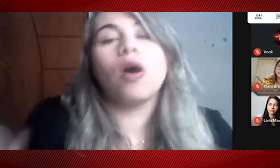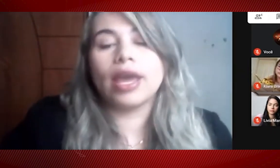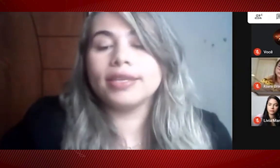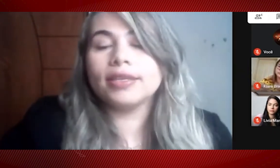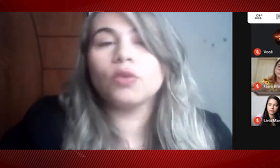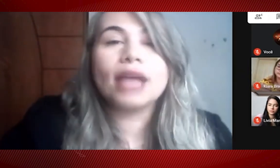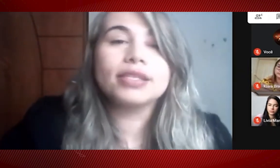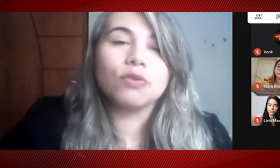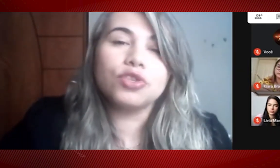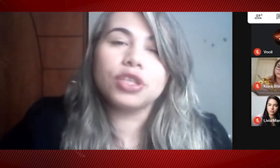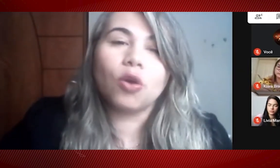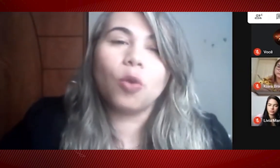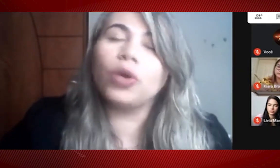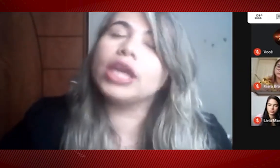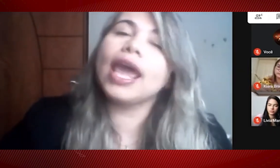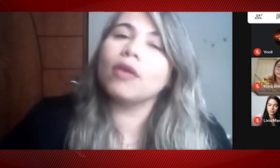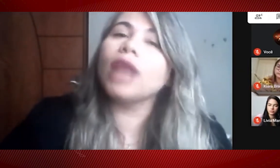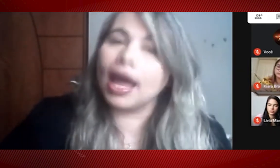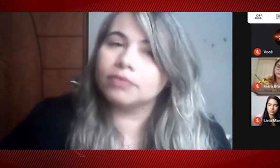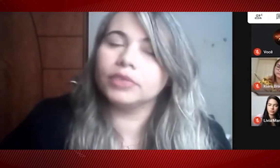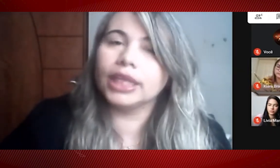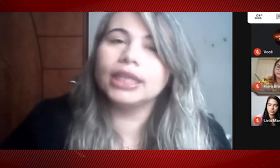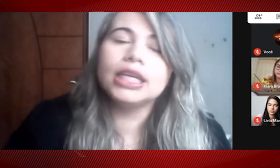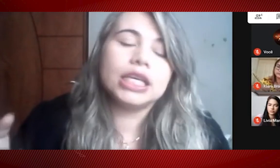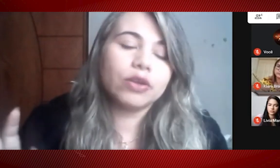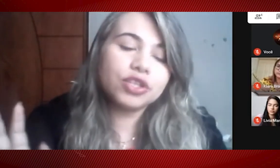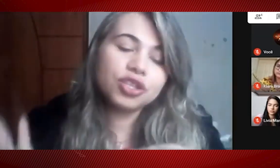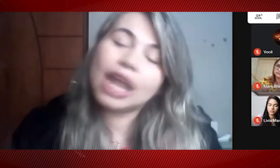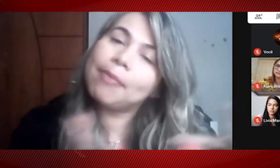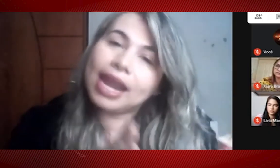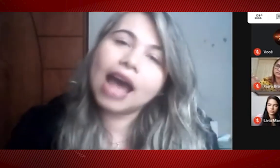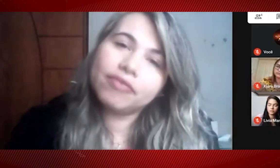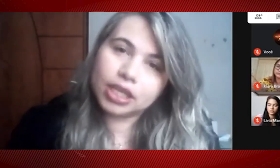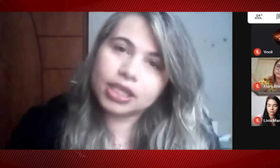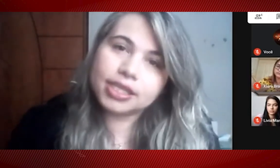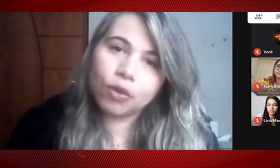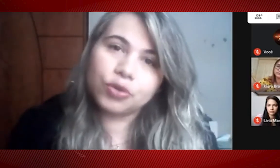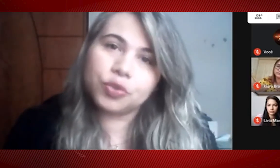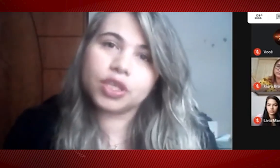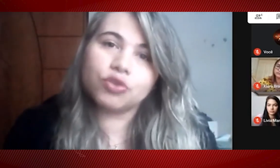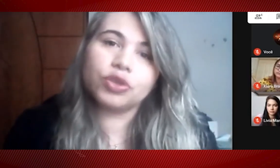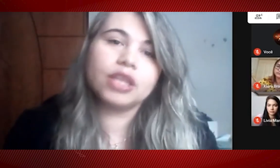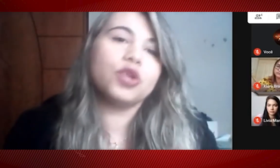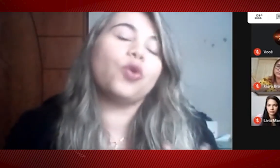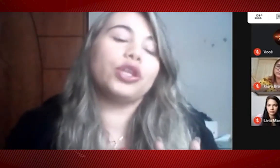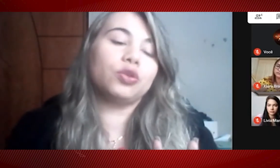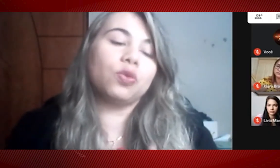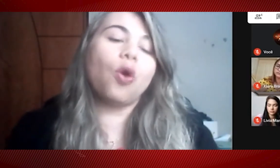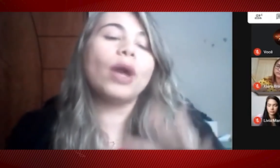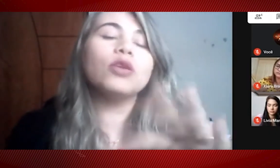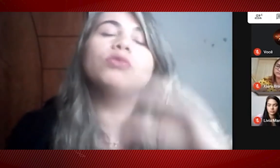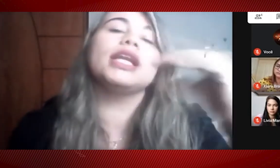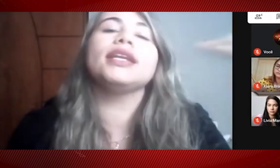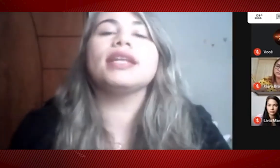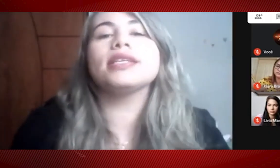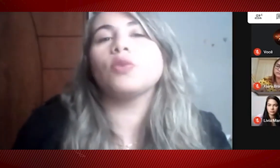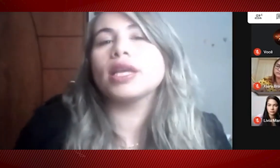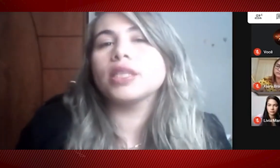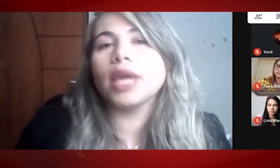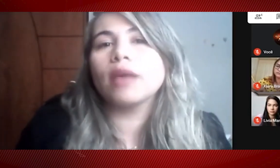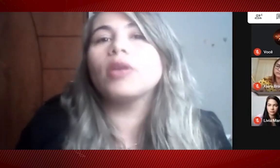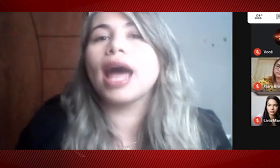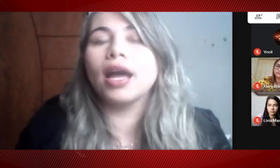debates sobre comunicação e direitos de crianças e adolescentes. A gente trabalhava, antes da Constituição de 88, com a doutrina